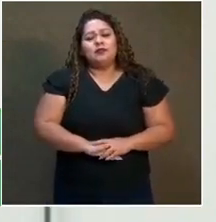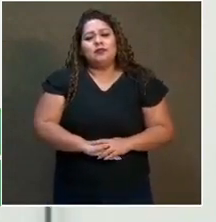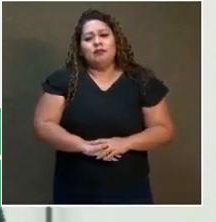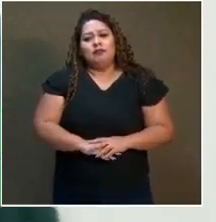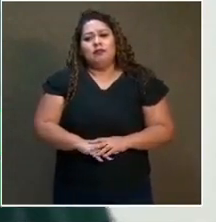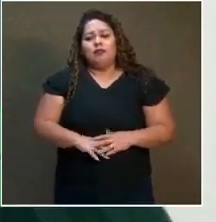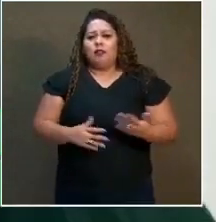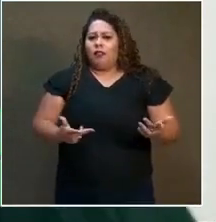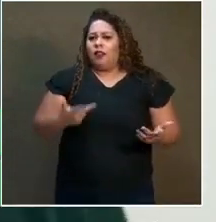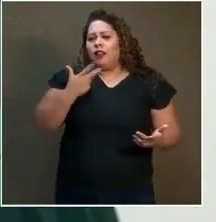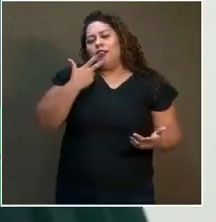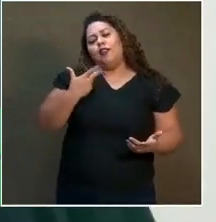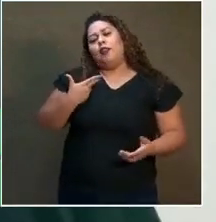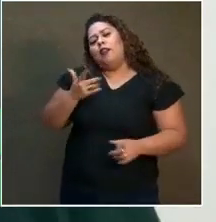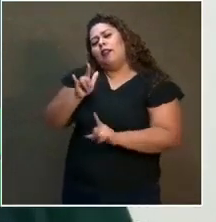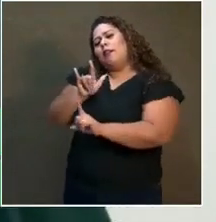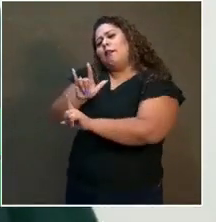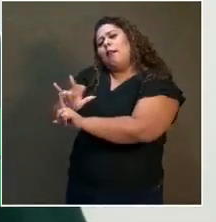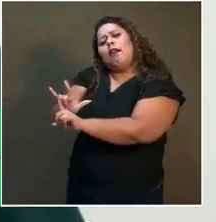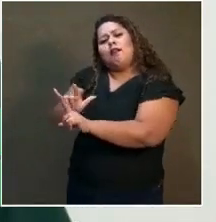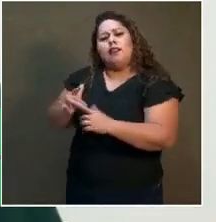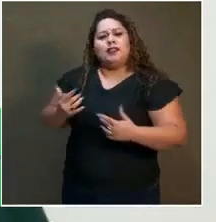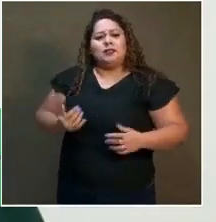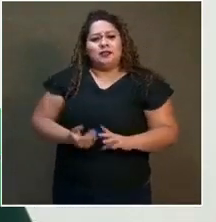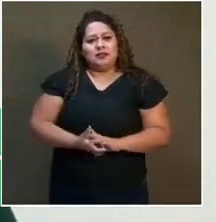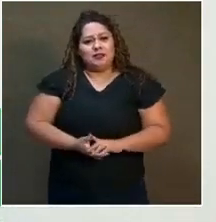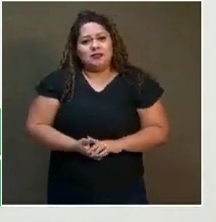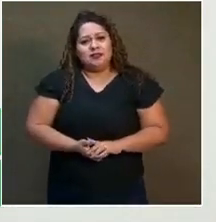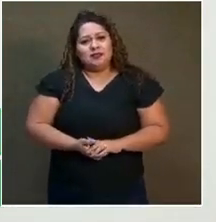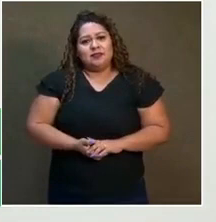Ele falou aqui que a amava.